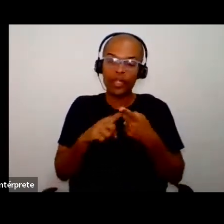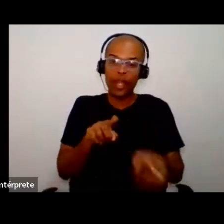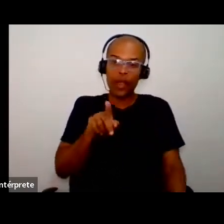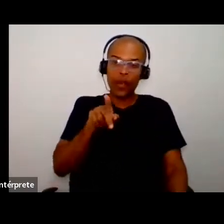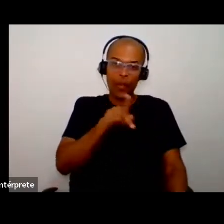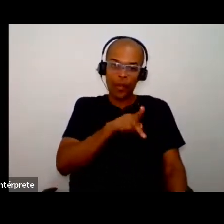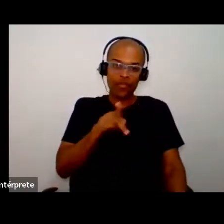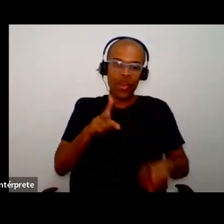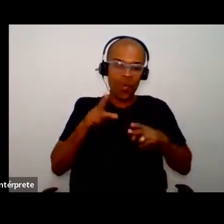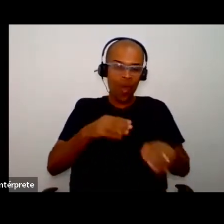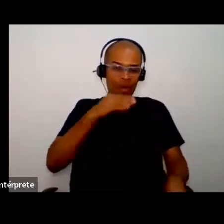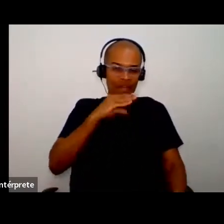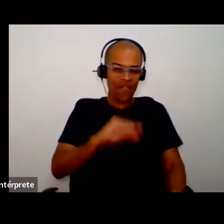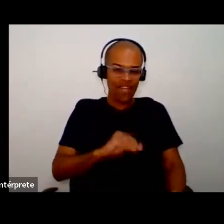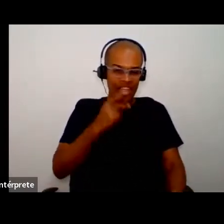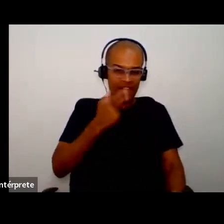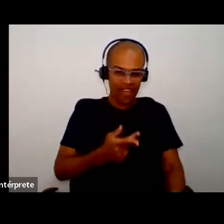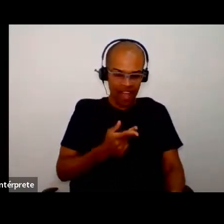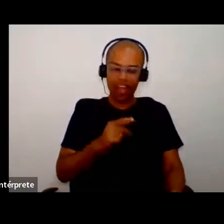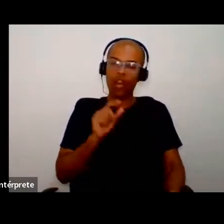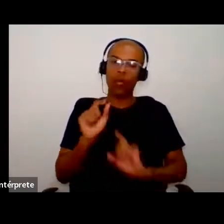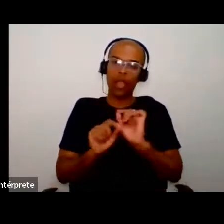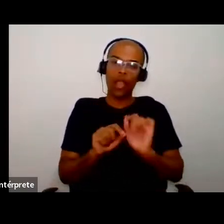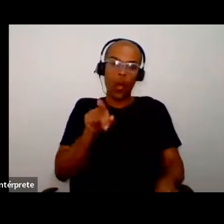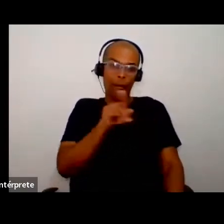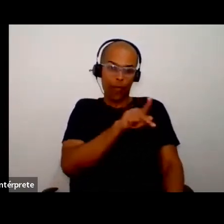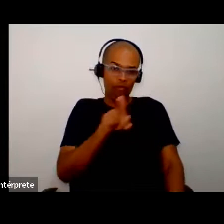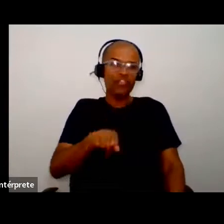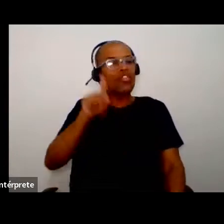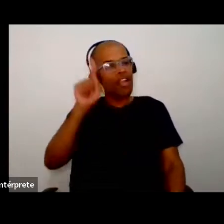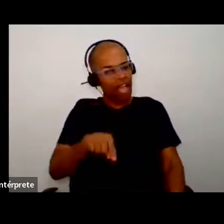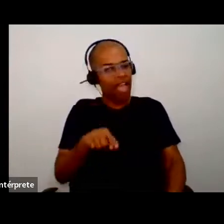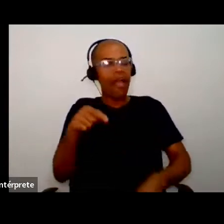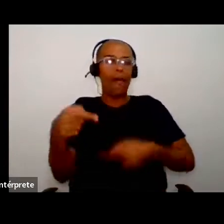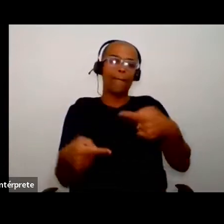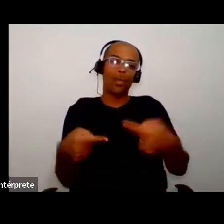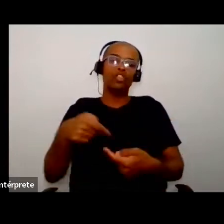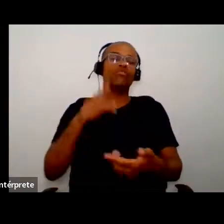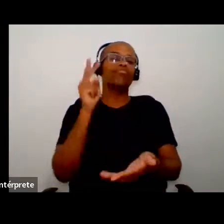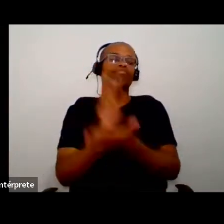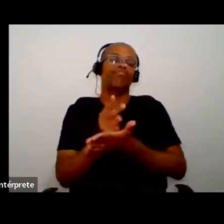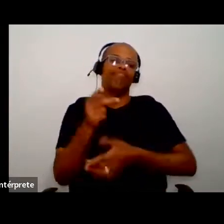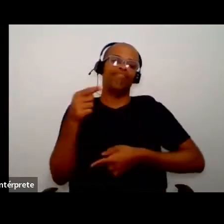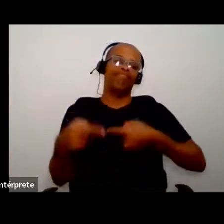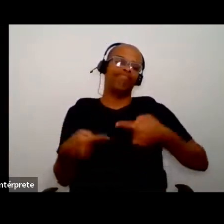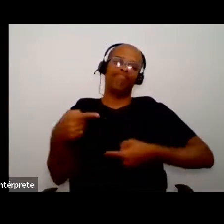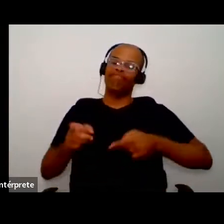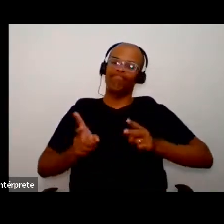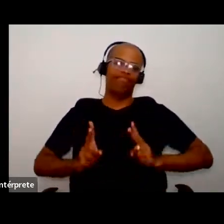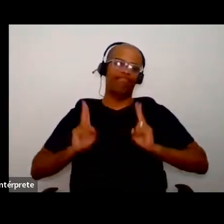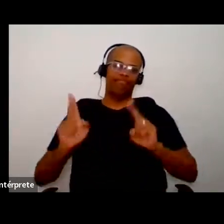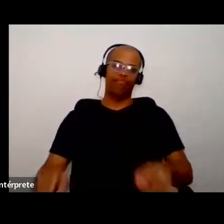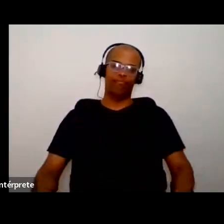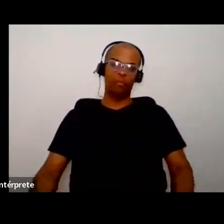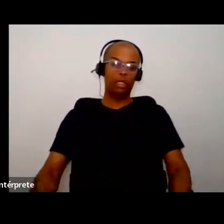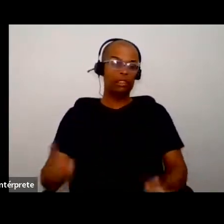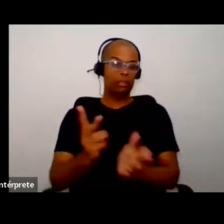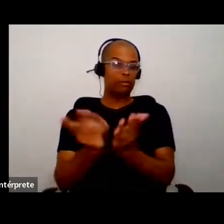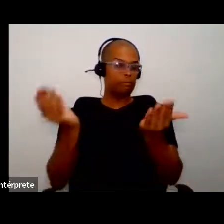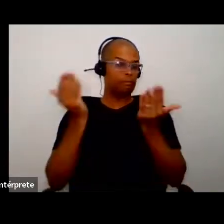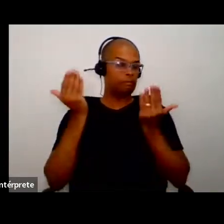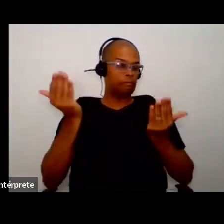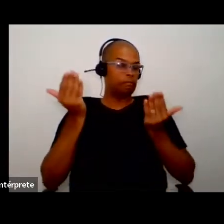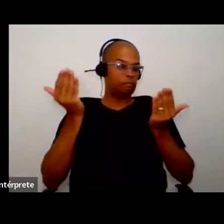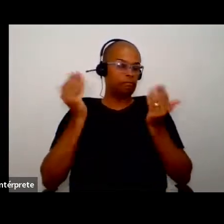o Freire, ele é essencialmente um político, ele é sempre um político, né? Um questionador,